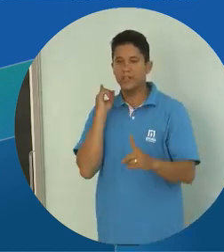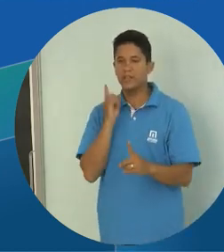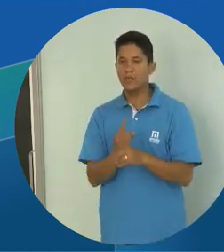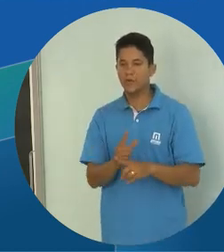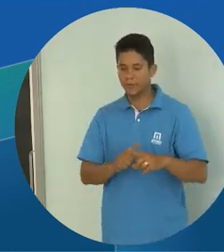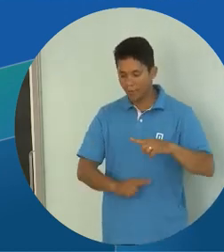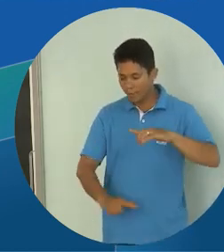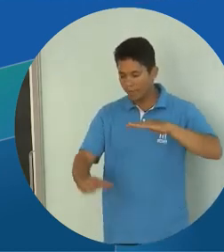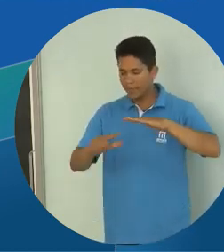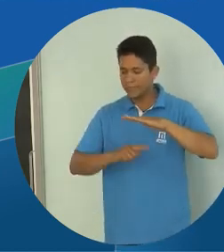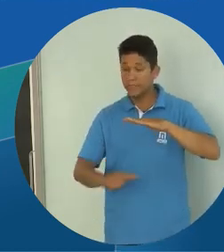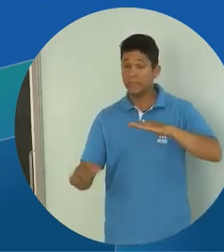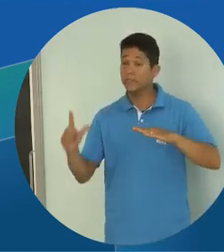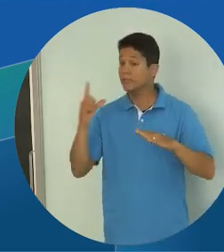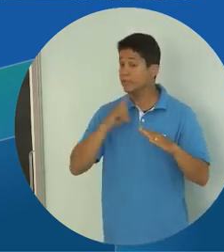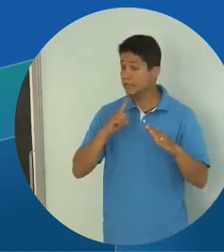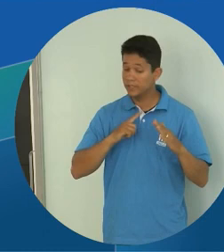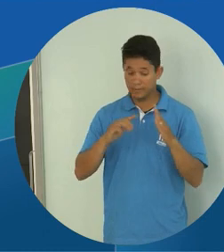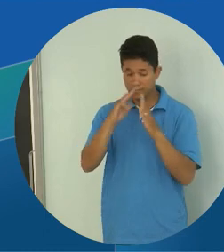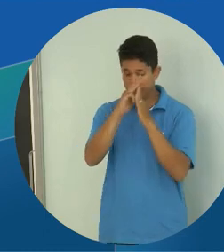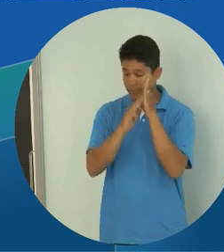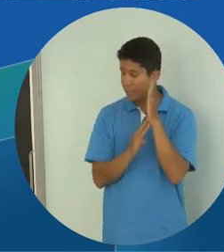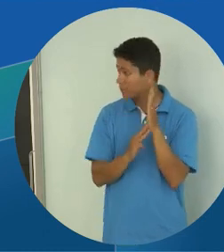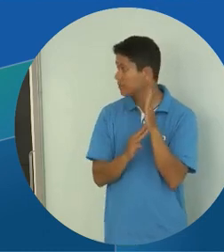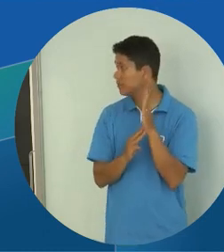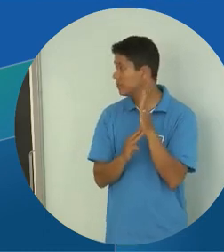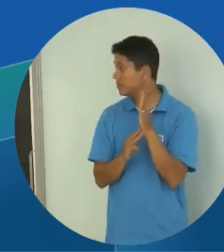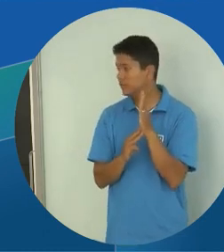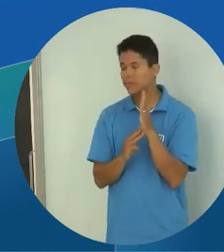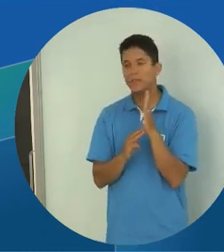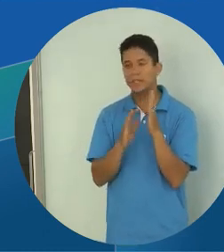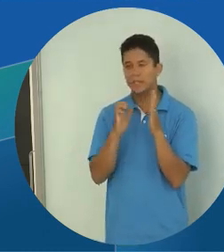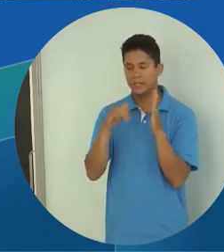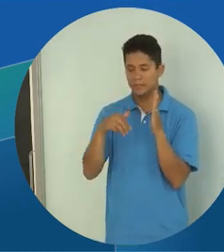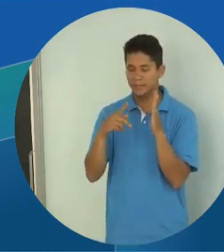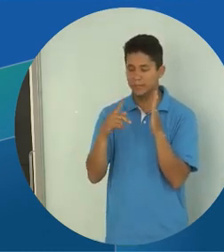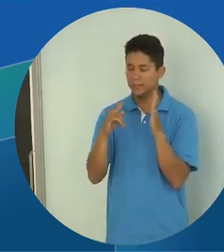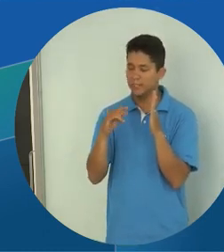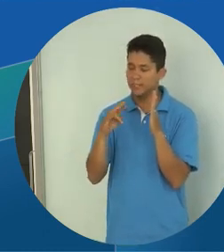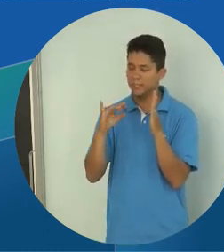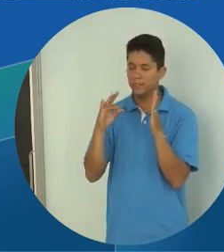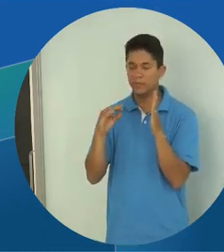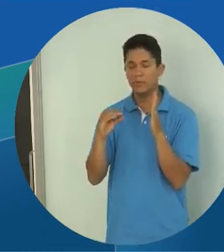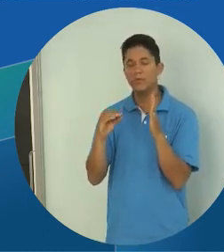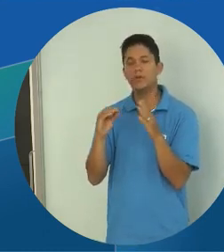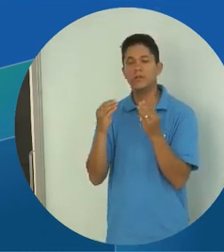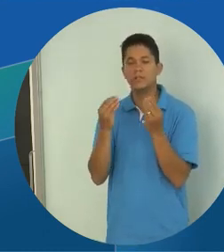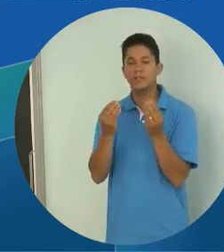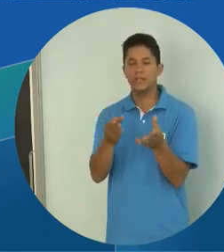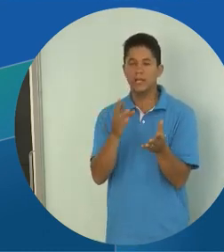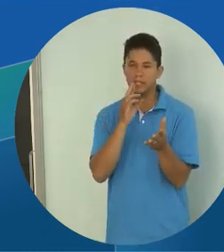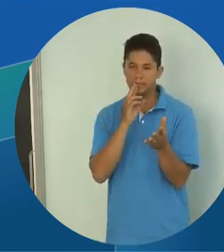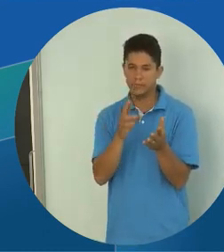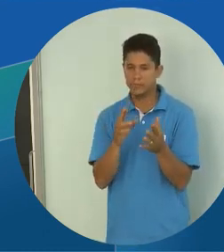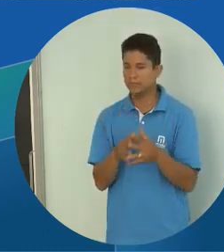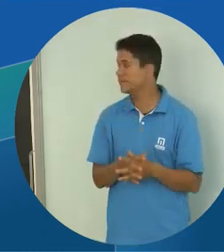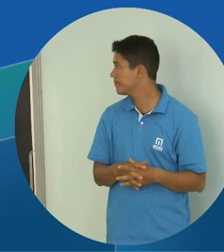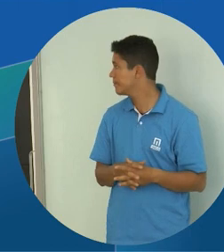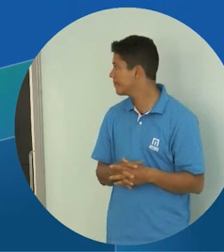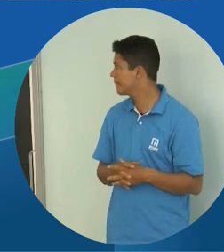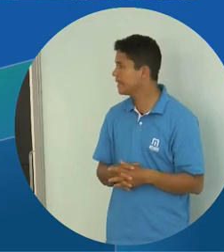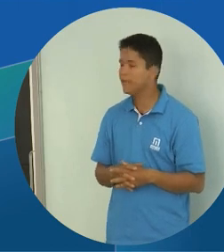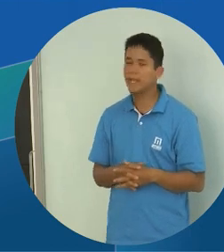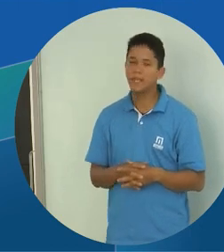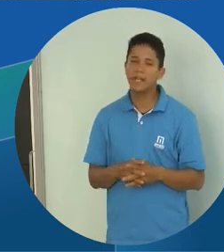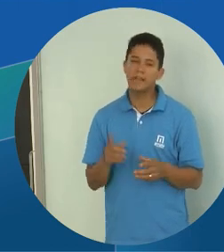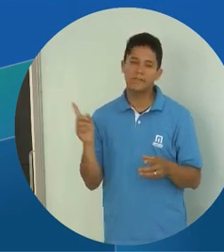uma metodologia empírica que te dá os resultados, se tem vazio ou não, quantos vazios que tem, esse tipo de coisa. Então